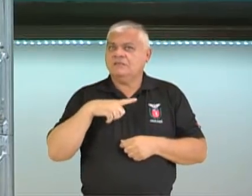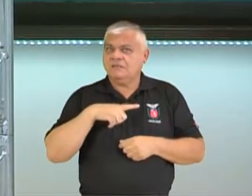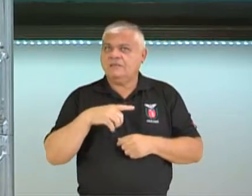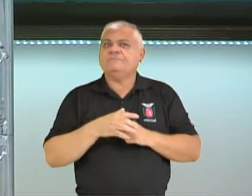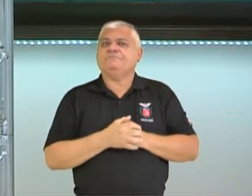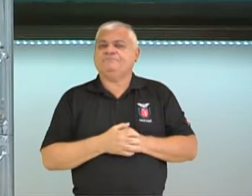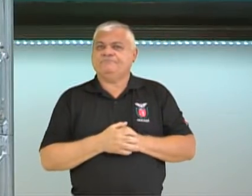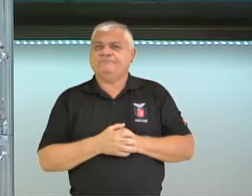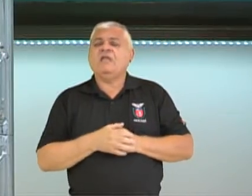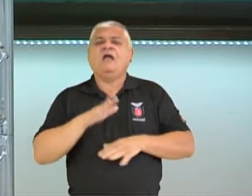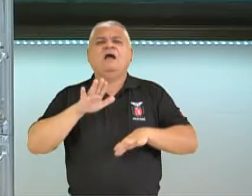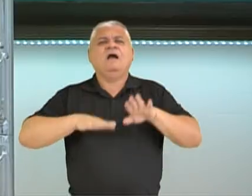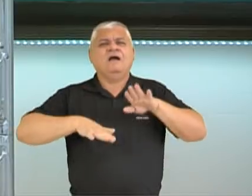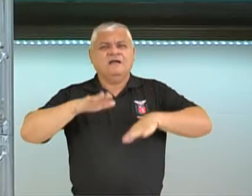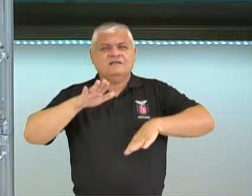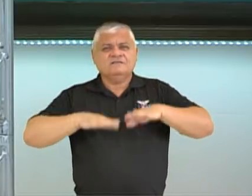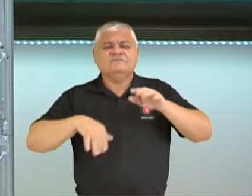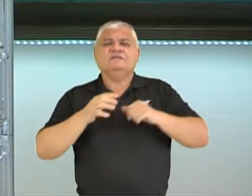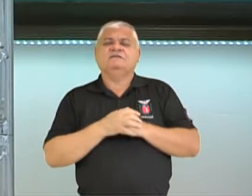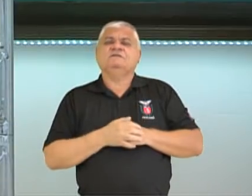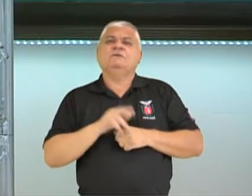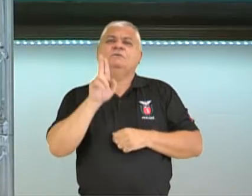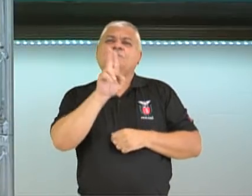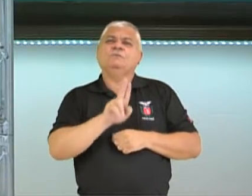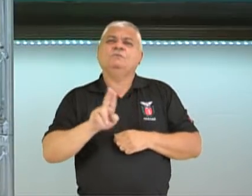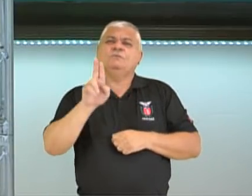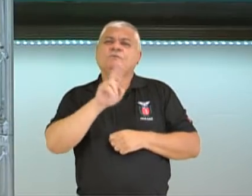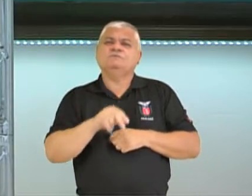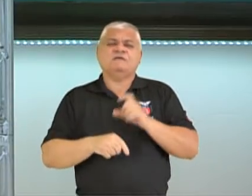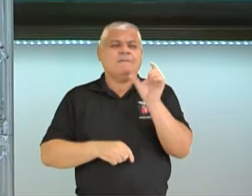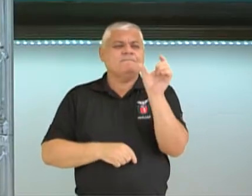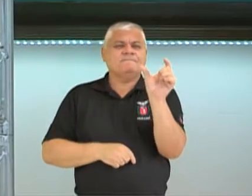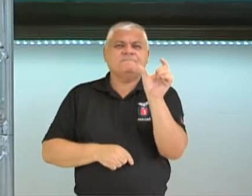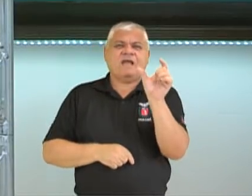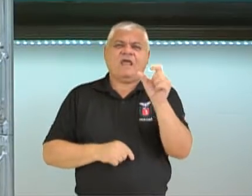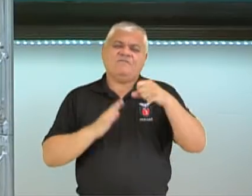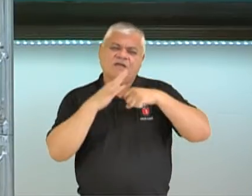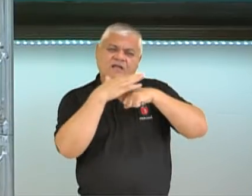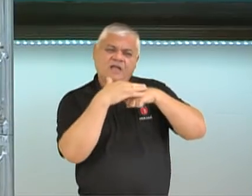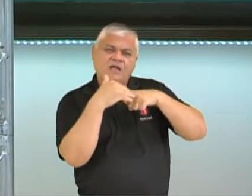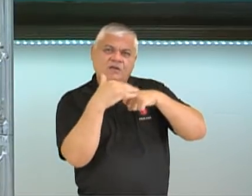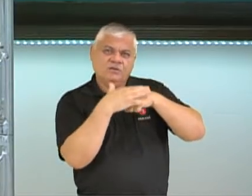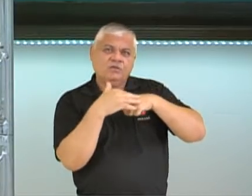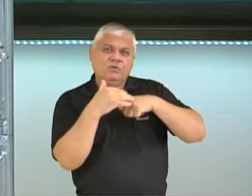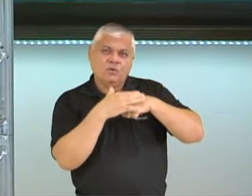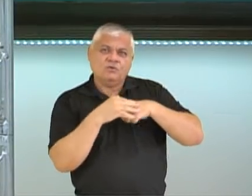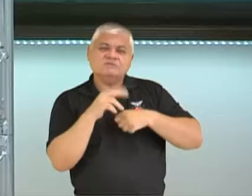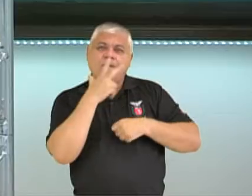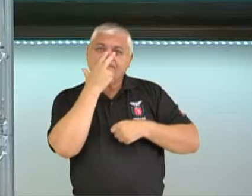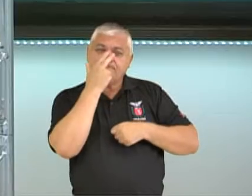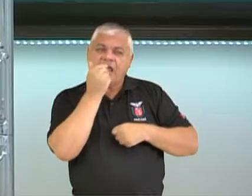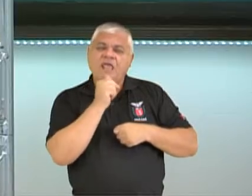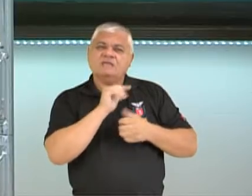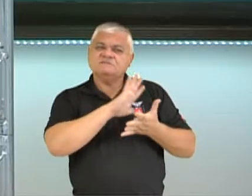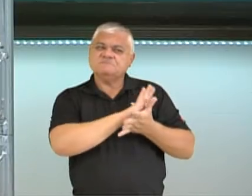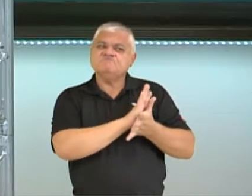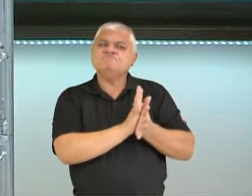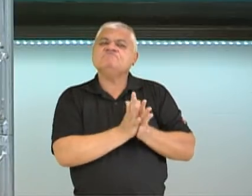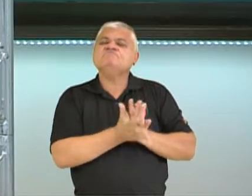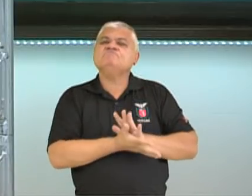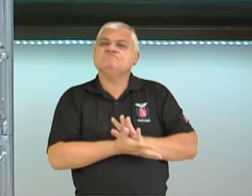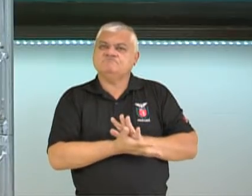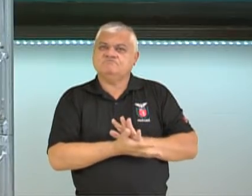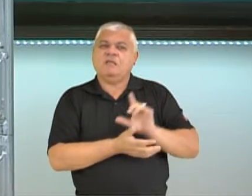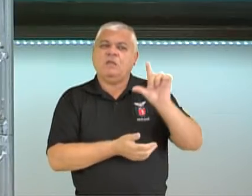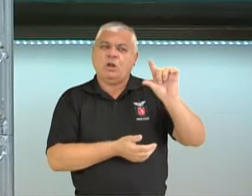Tem vezes que quando nós usamos o diminutivo, às vezes é para diminuir alguma pessoa. É num